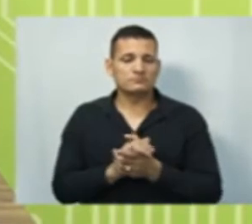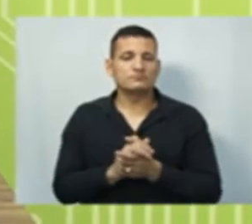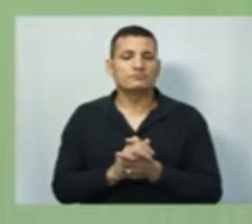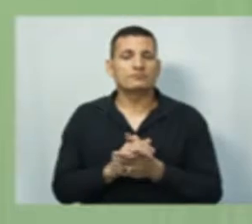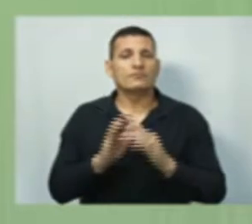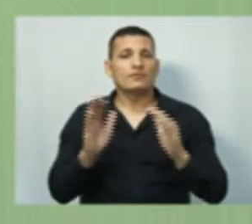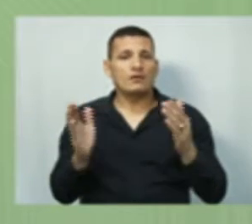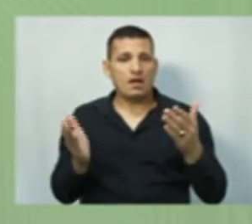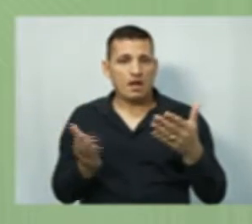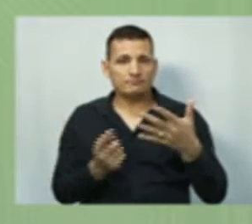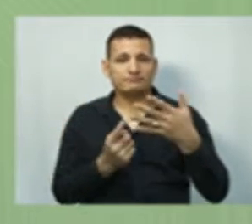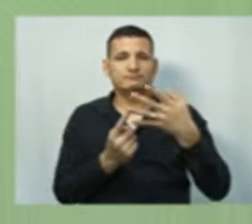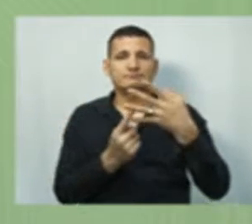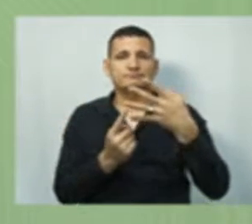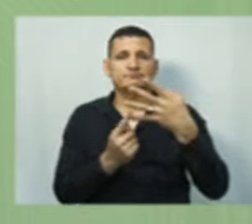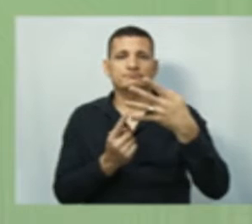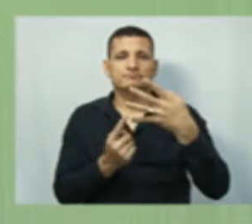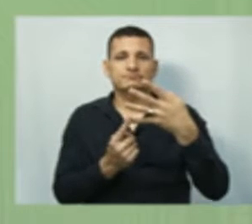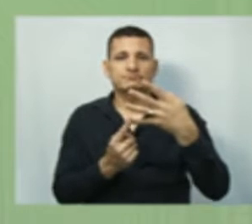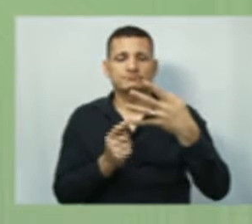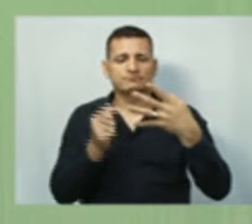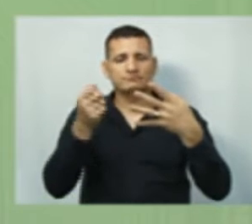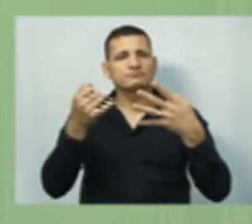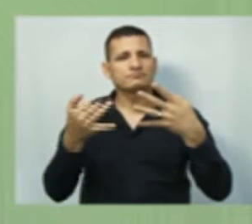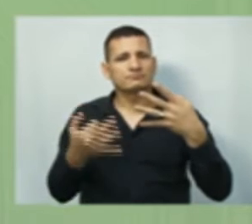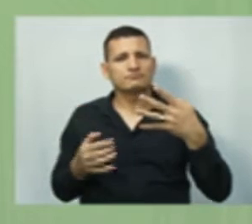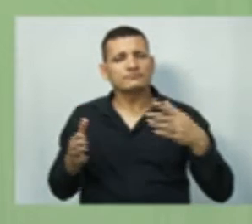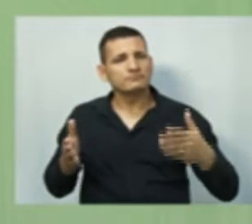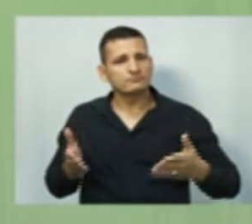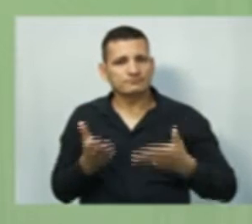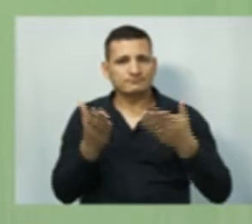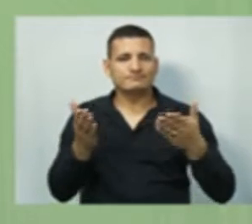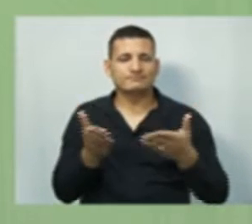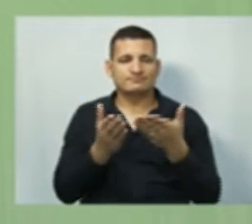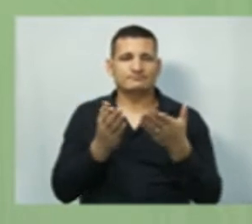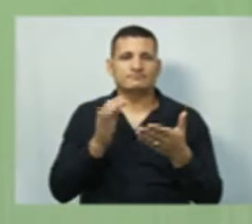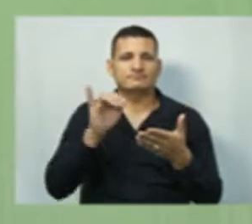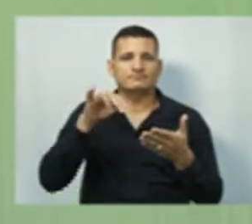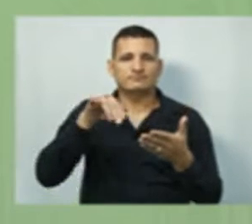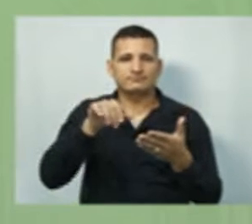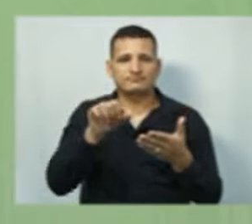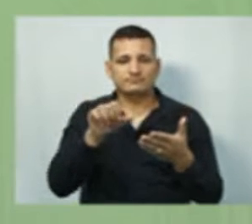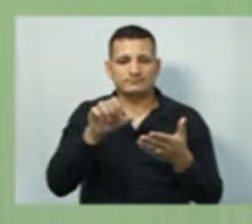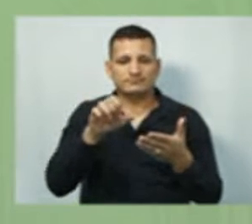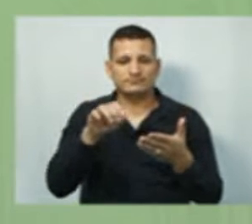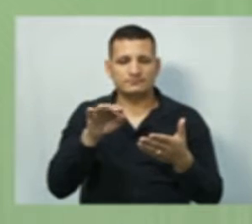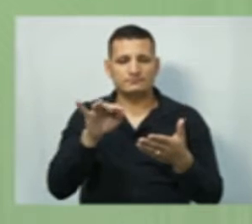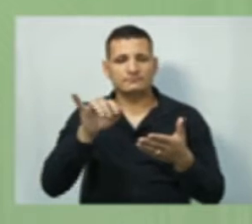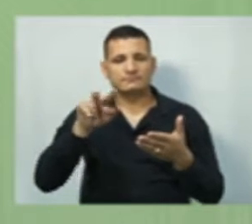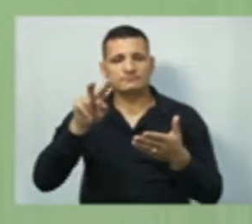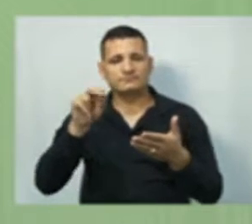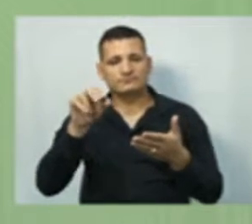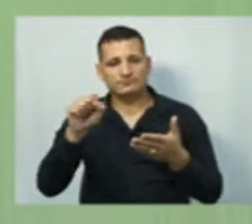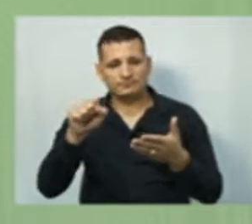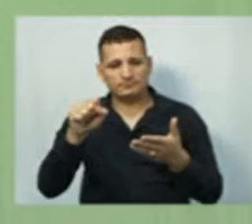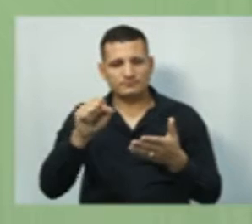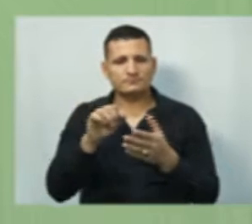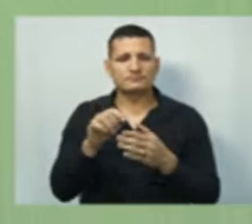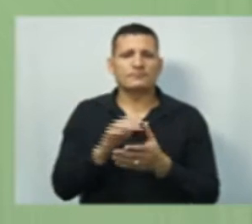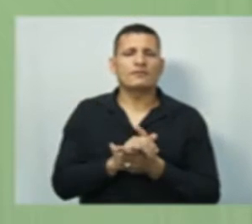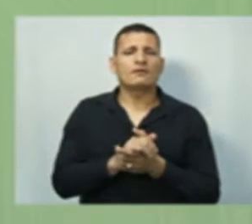número 4, que vai falar sobre os incentivos. Isso é uma maneira de pensar como as pessoas tomam